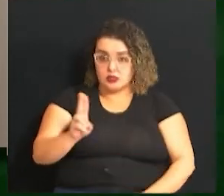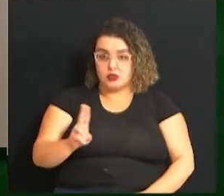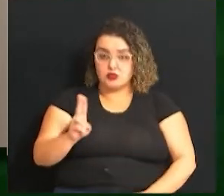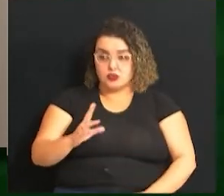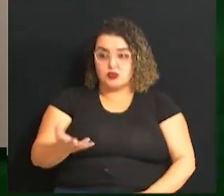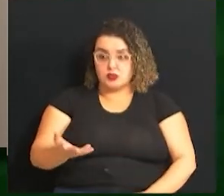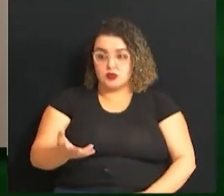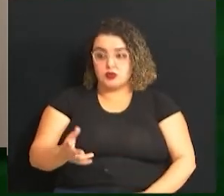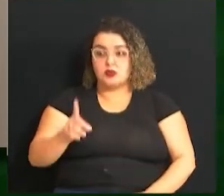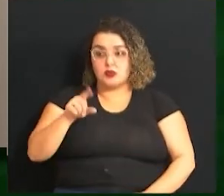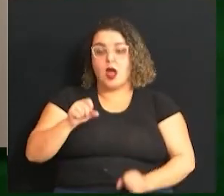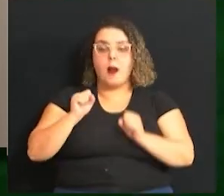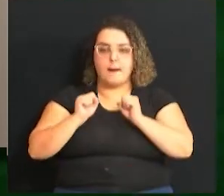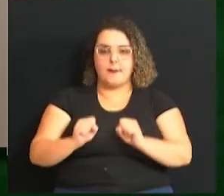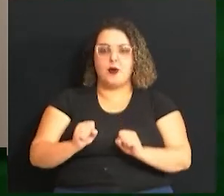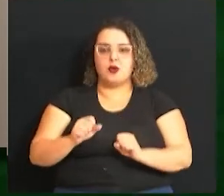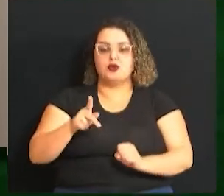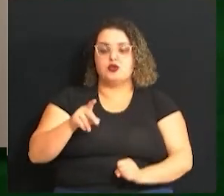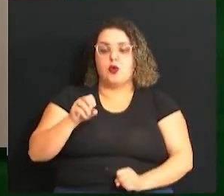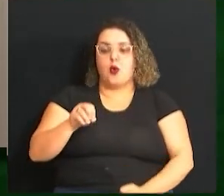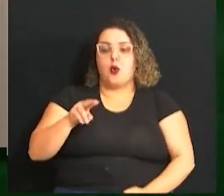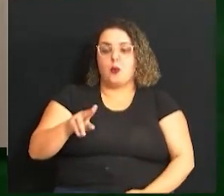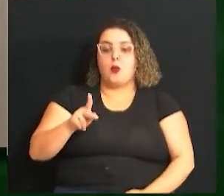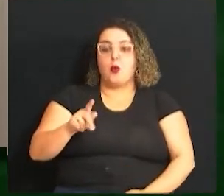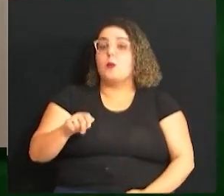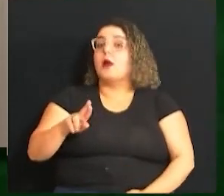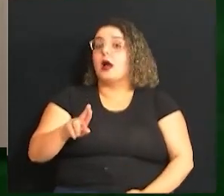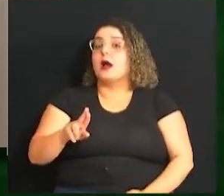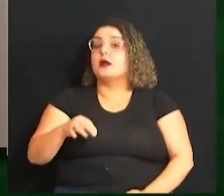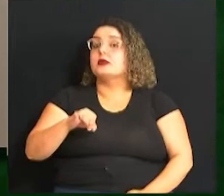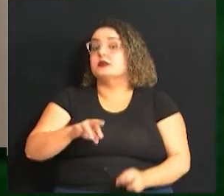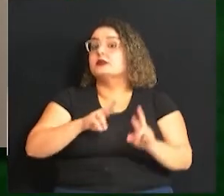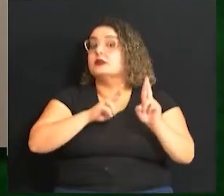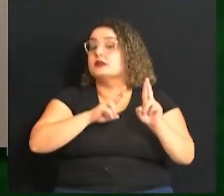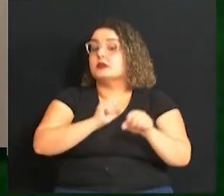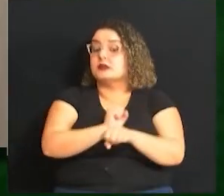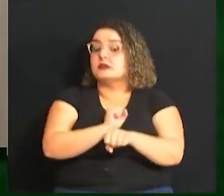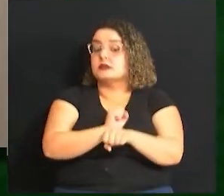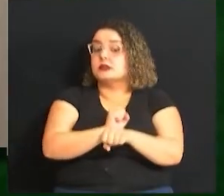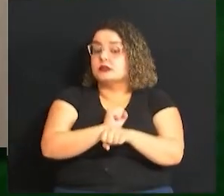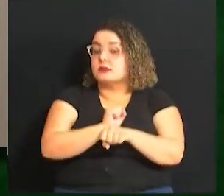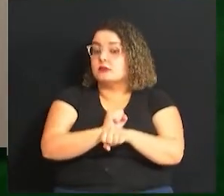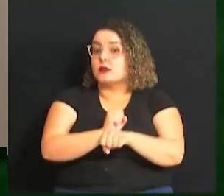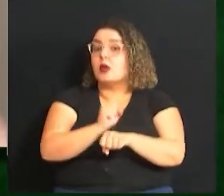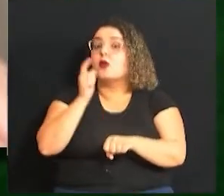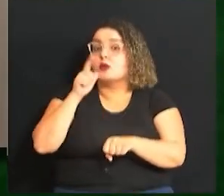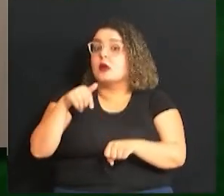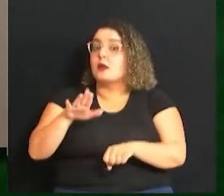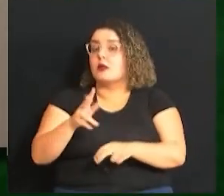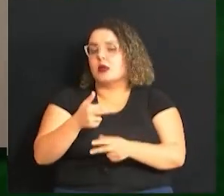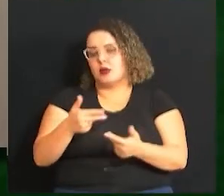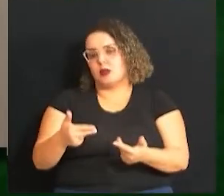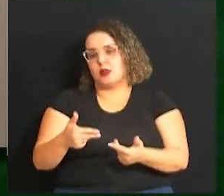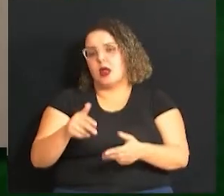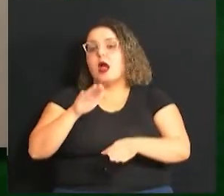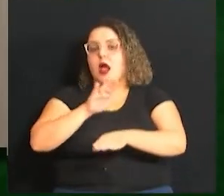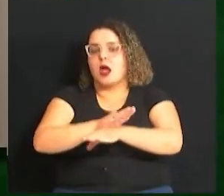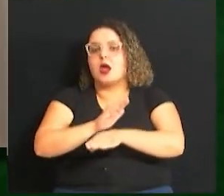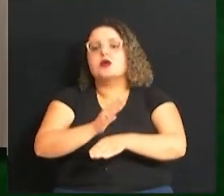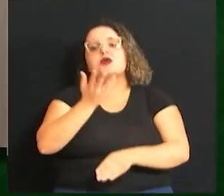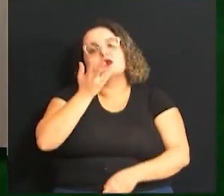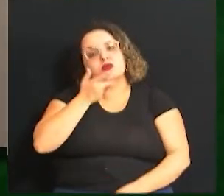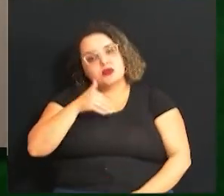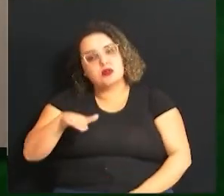gente utiliza, que ela pode poupar, e que se ela esperar, ela consegue mais coisas.